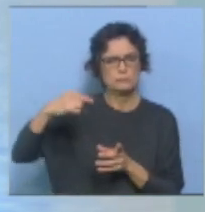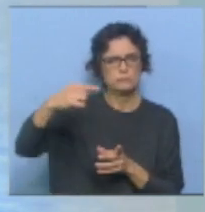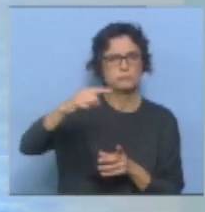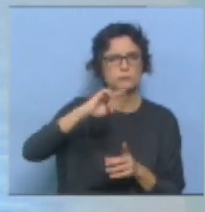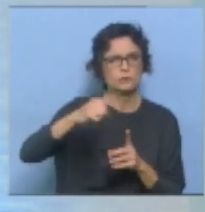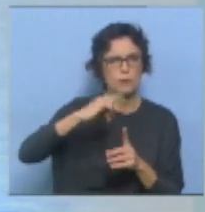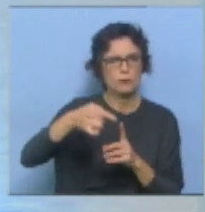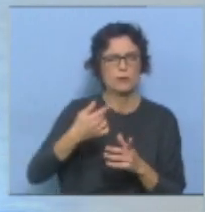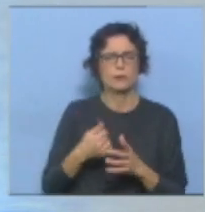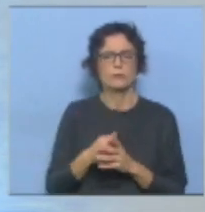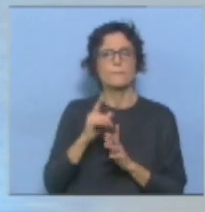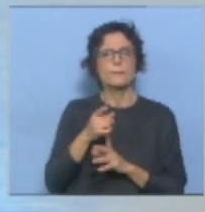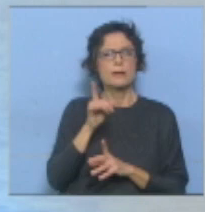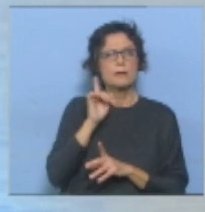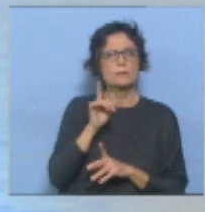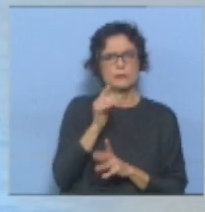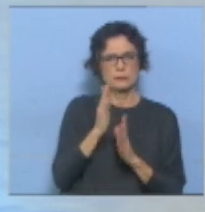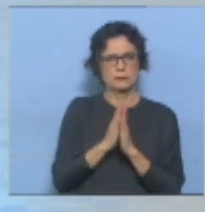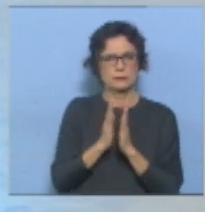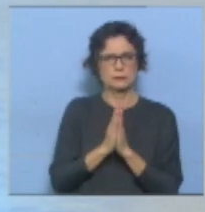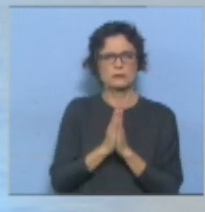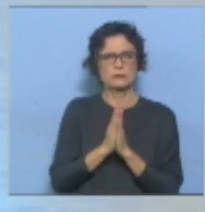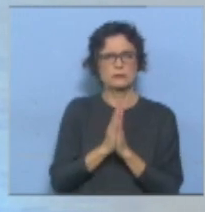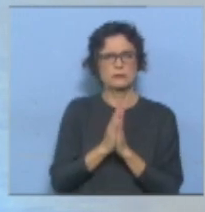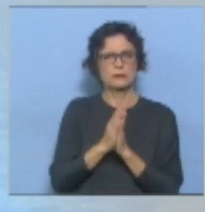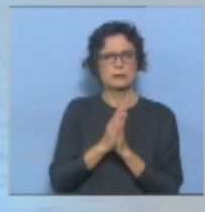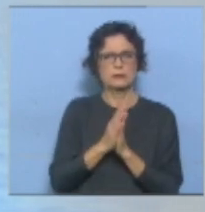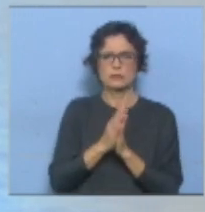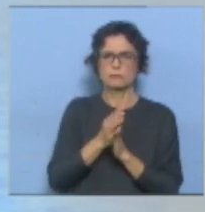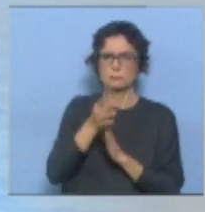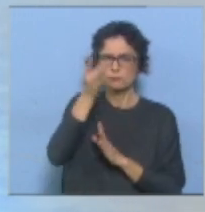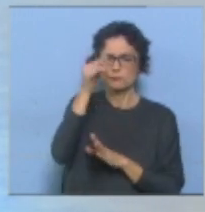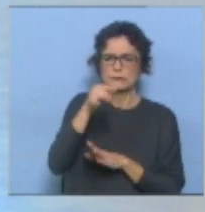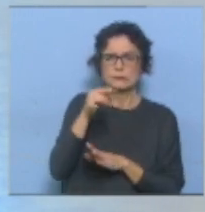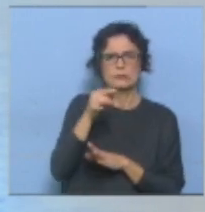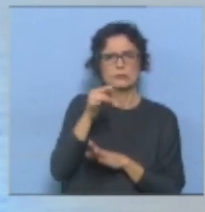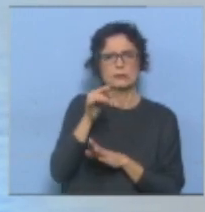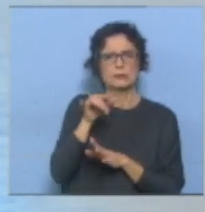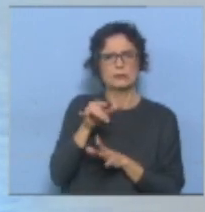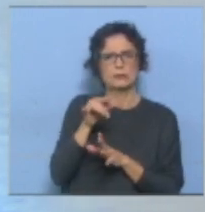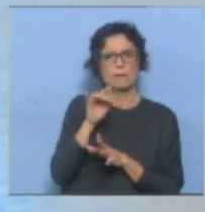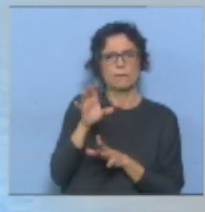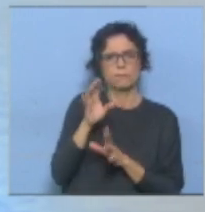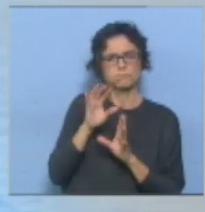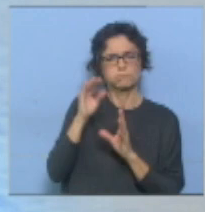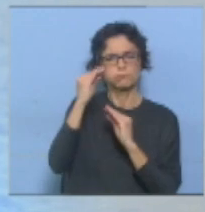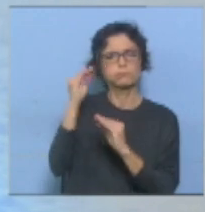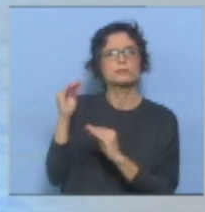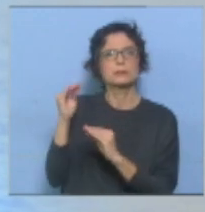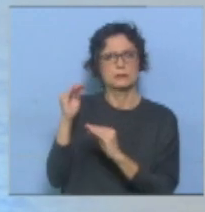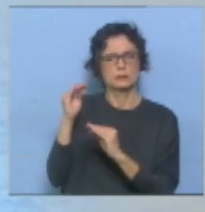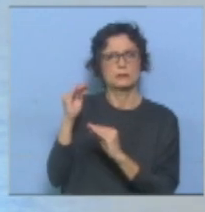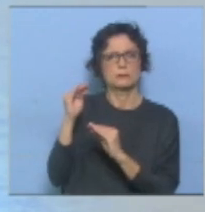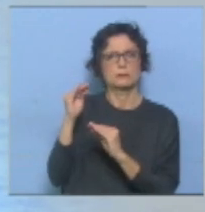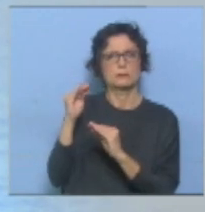importante a Igreja ter presente esta universidade como reduto de ensino e também de